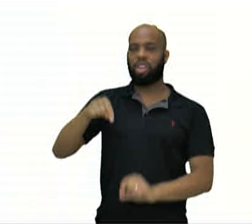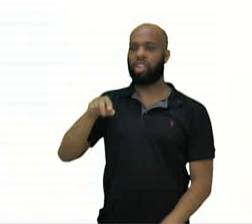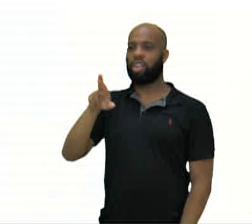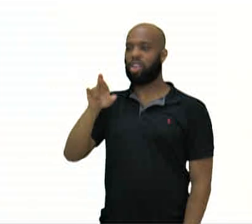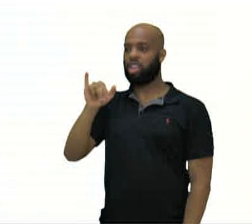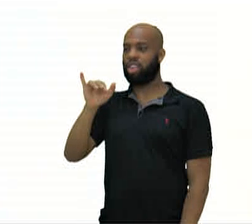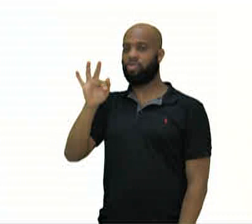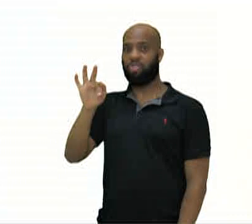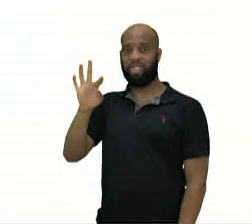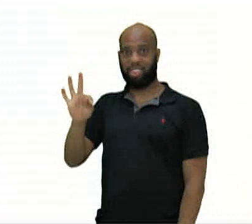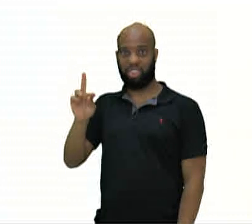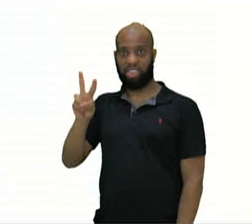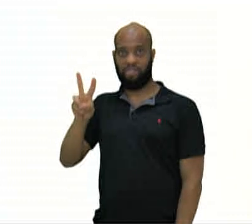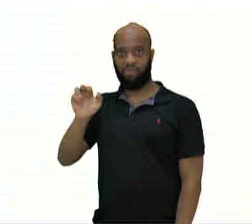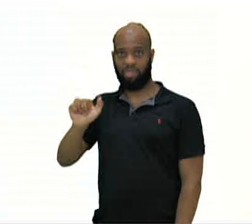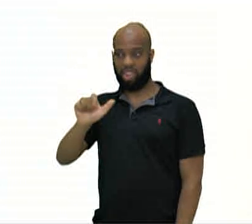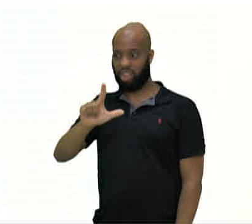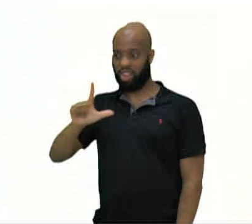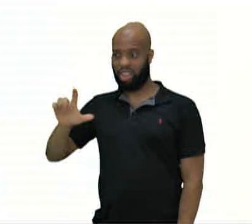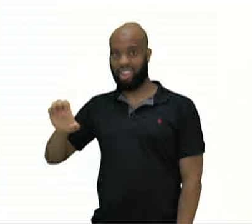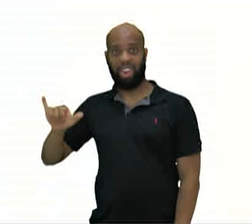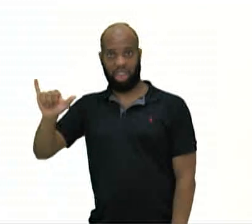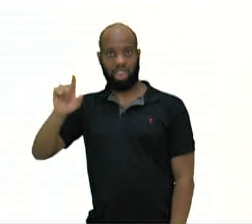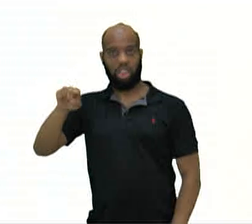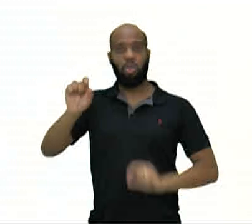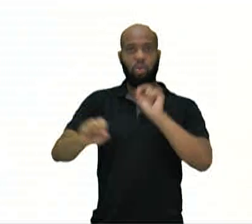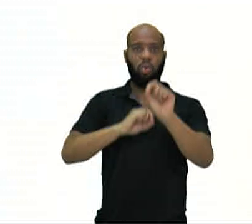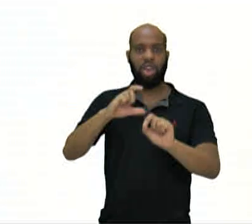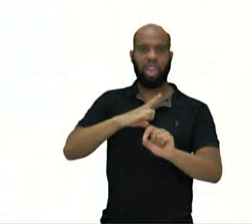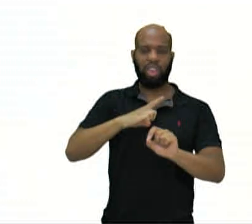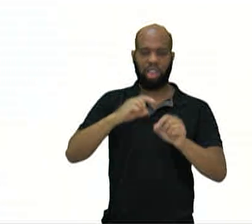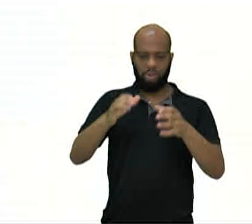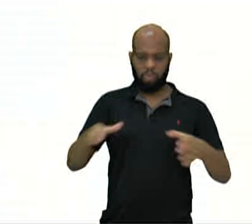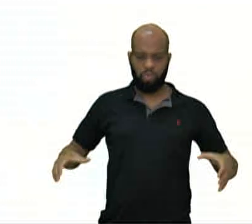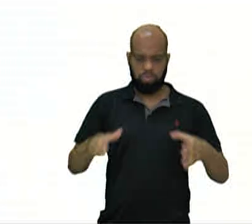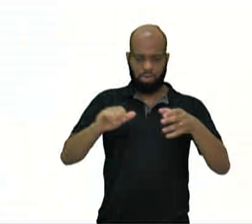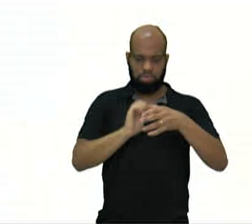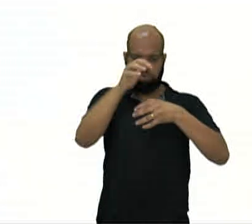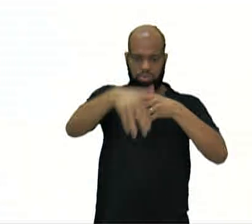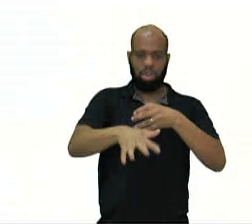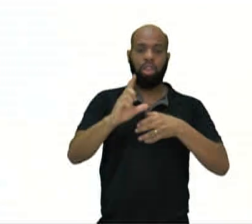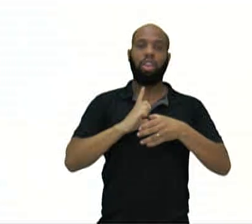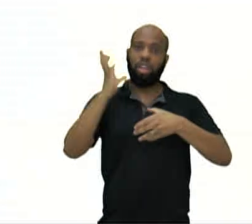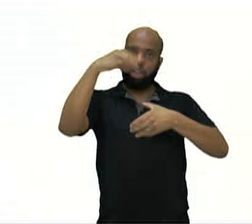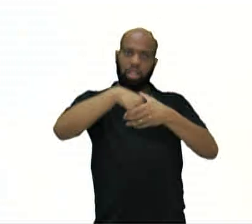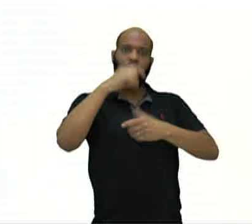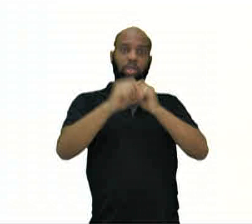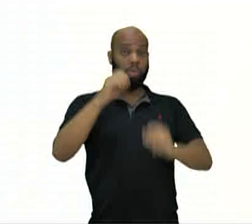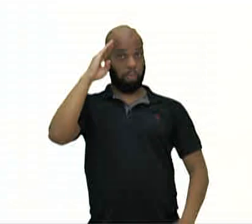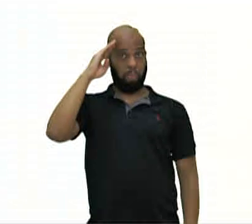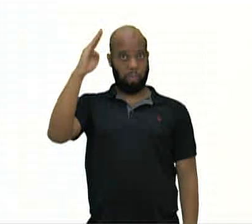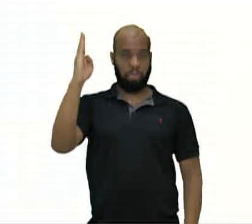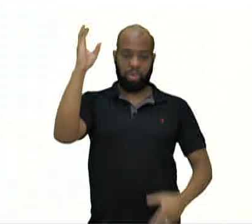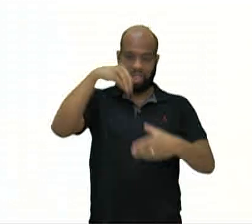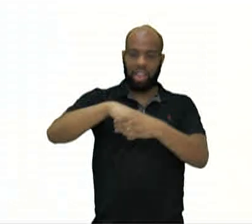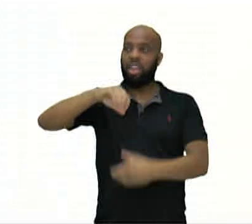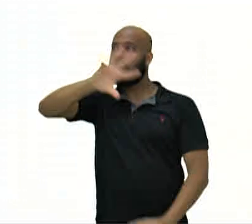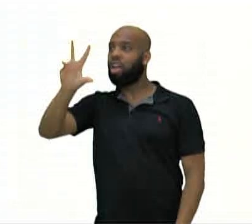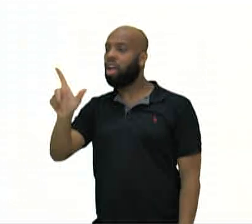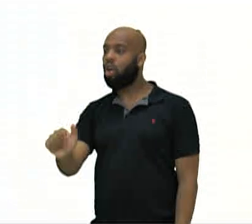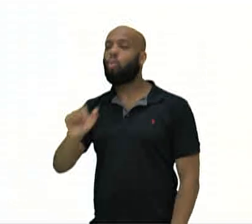Esse Rift Valley são maciços vulcânicos e, dentre eles, o ícone principal da África, o